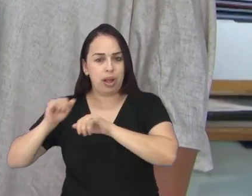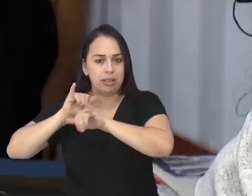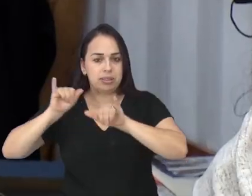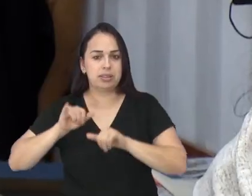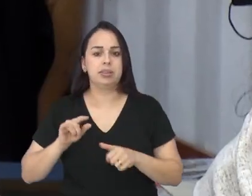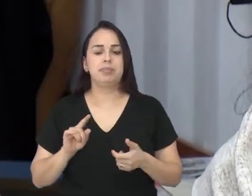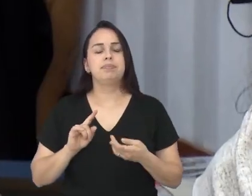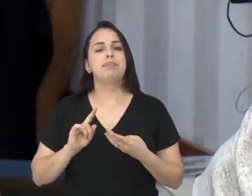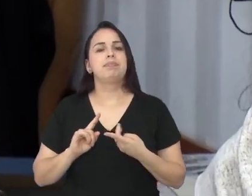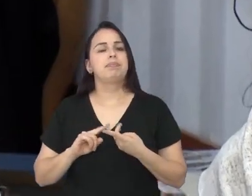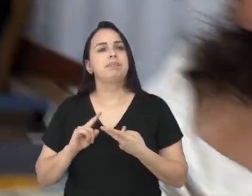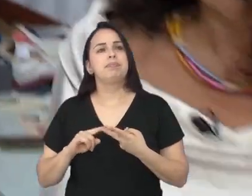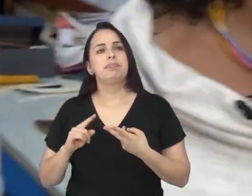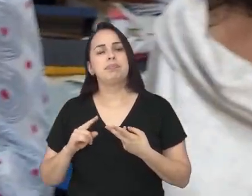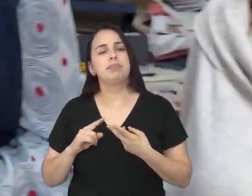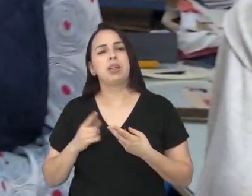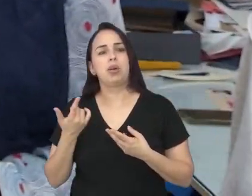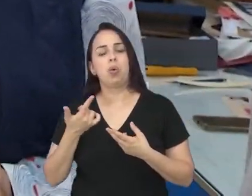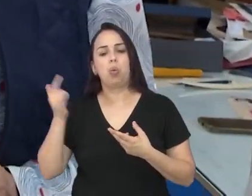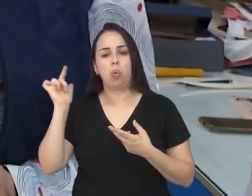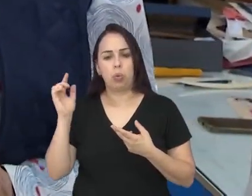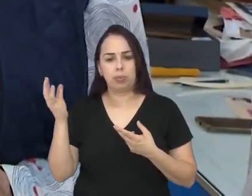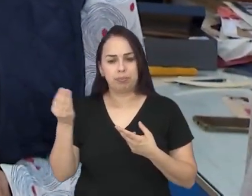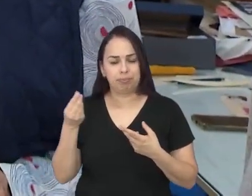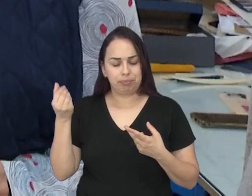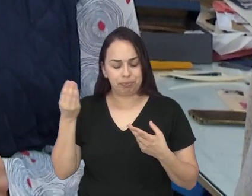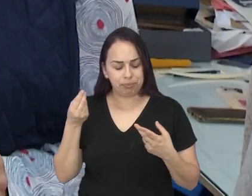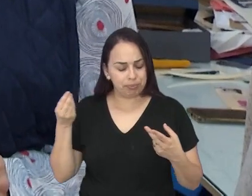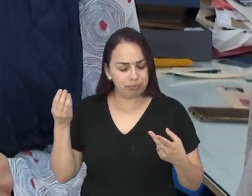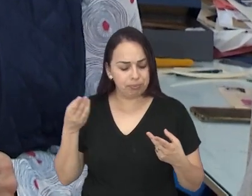fez, o que foi mais o ateliê de encadernação,